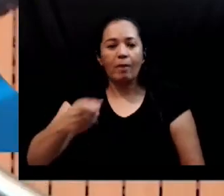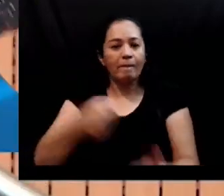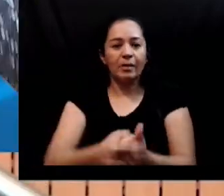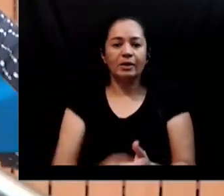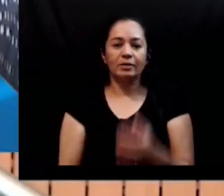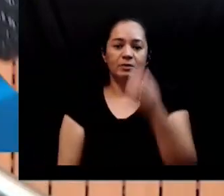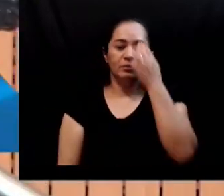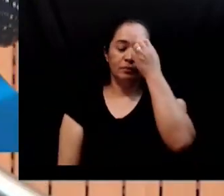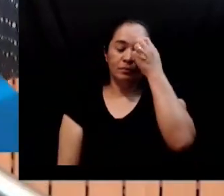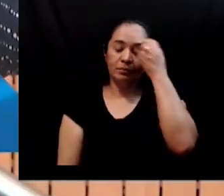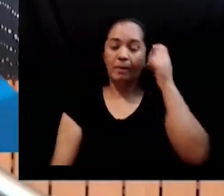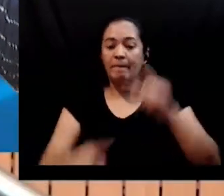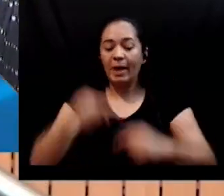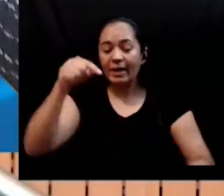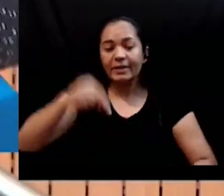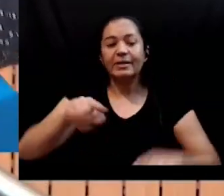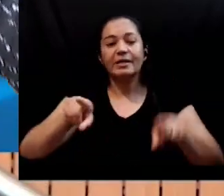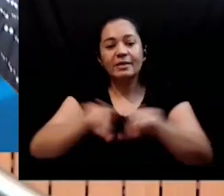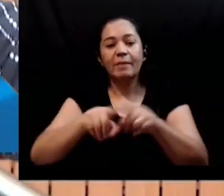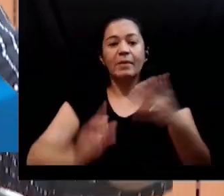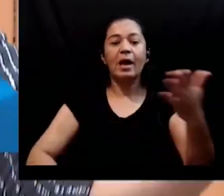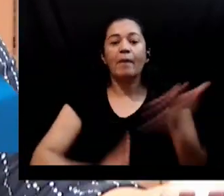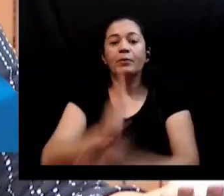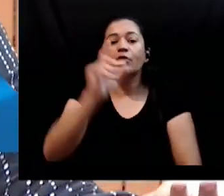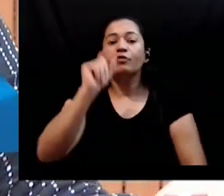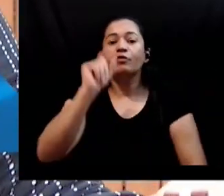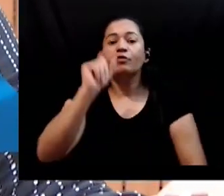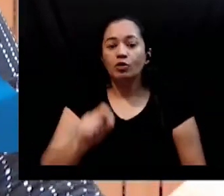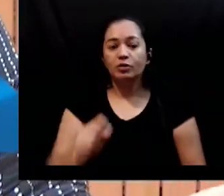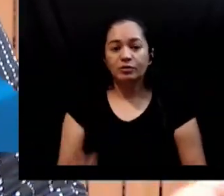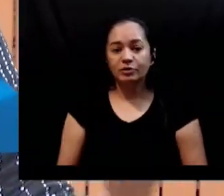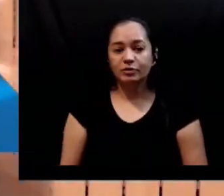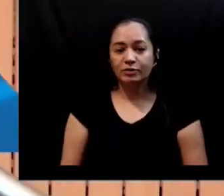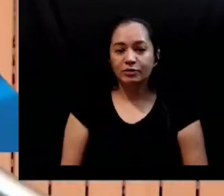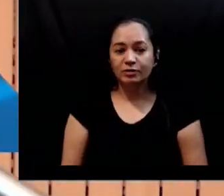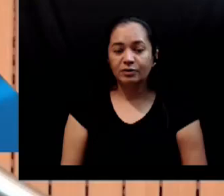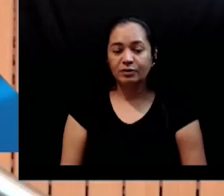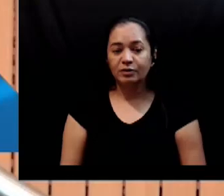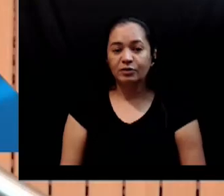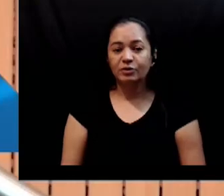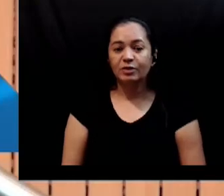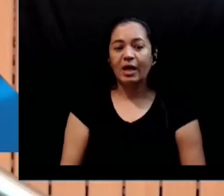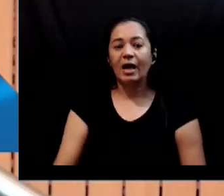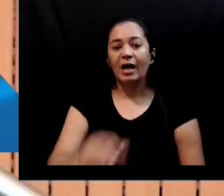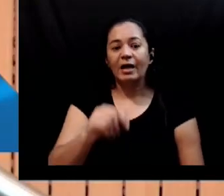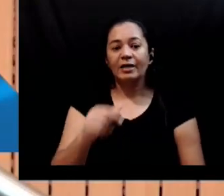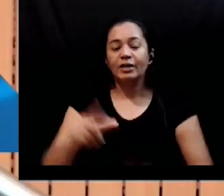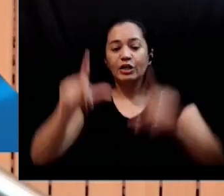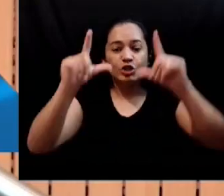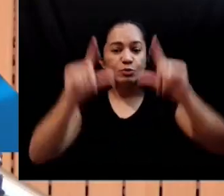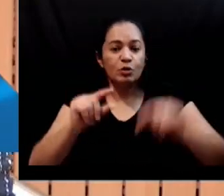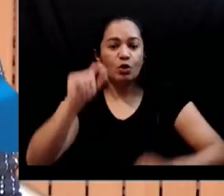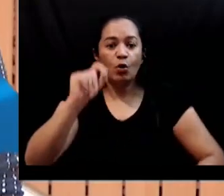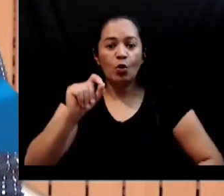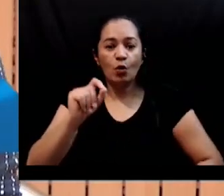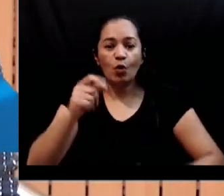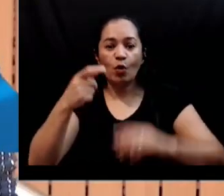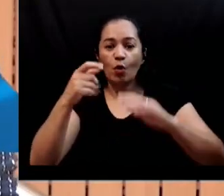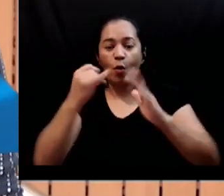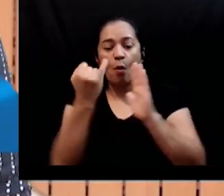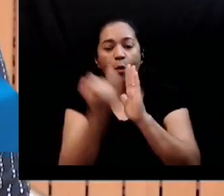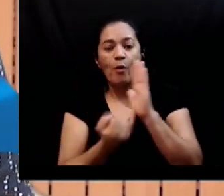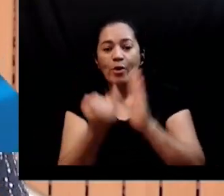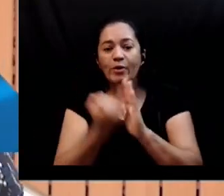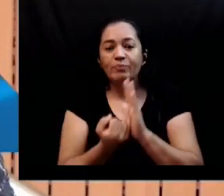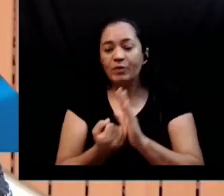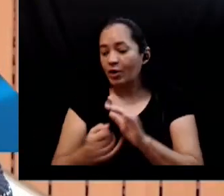aprovou a redução da alíquota dos grandes barracões. Reduziu o imposto para os grandes